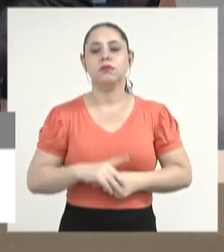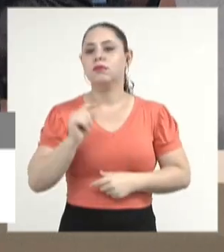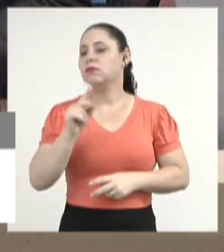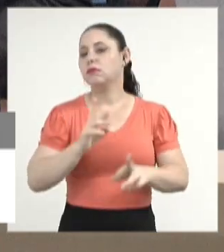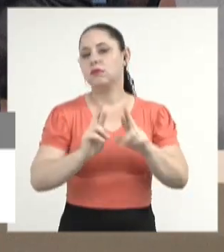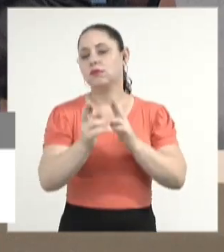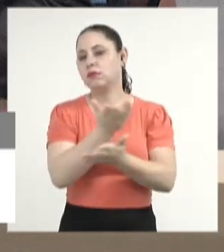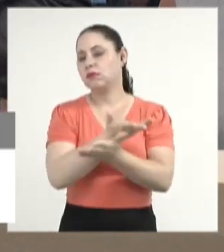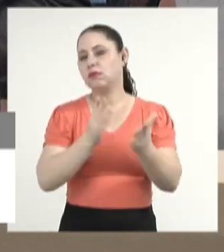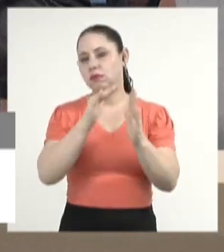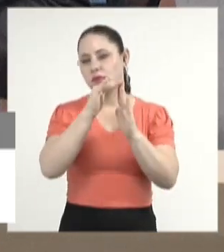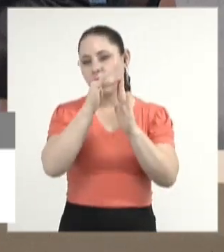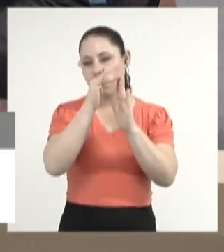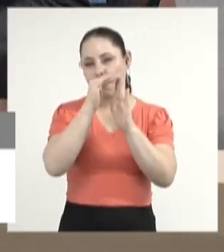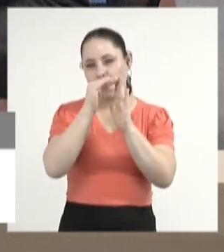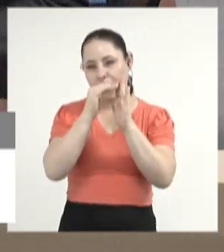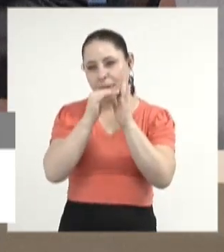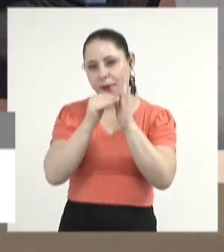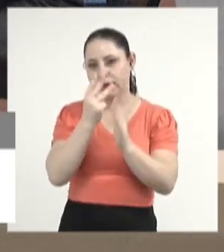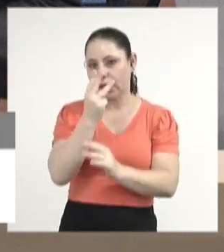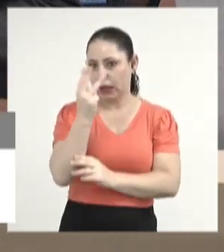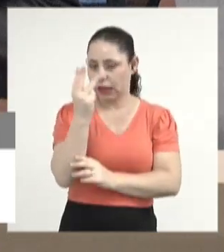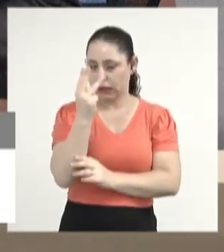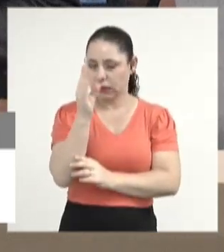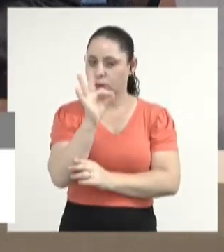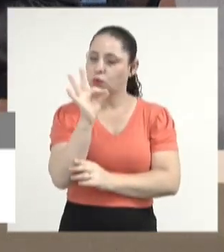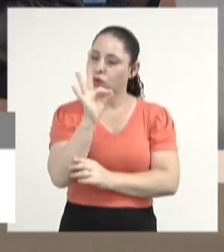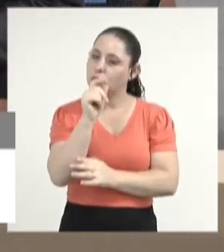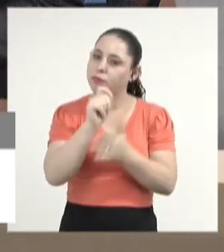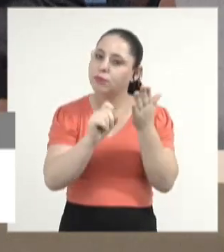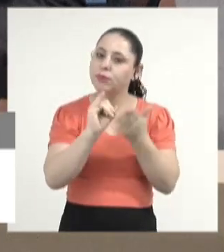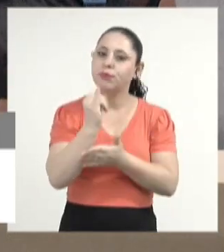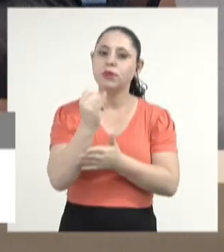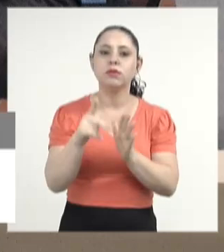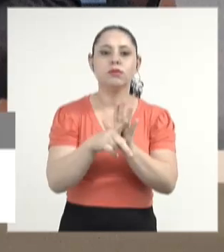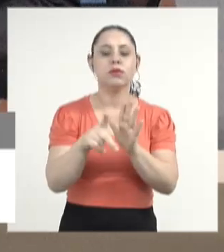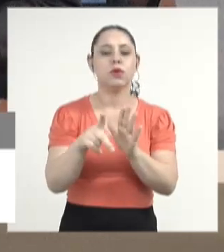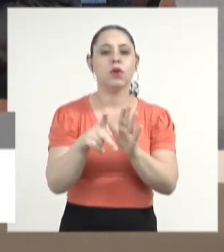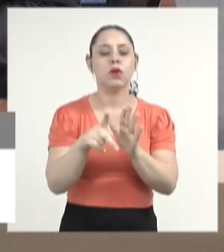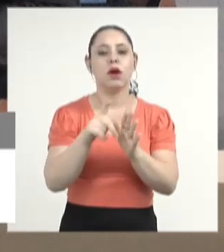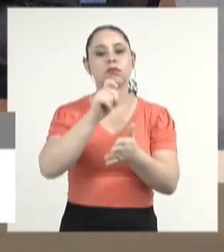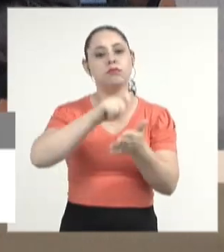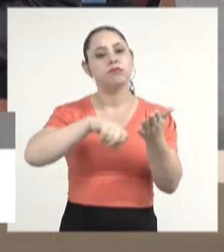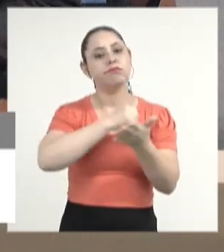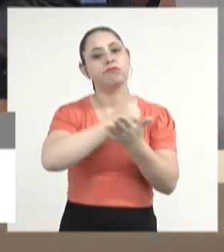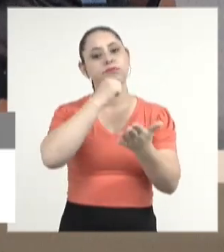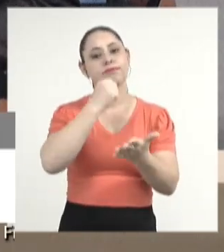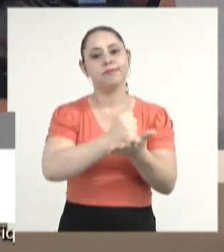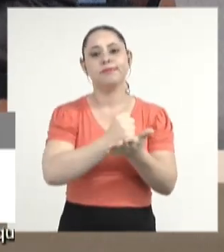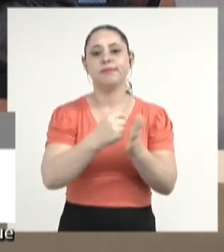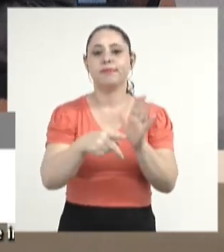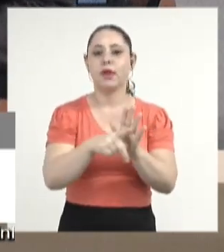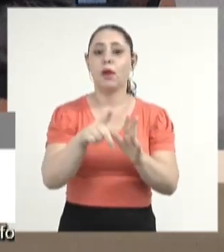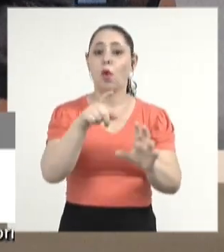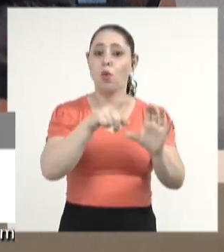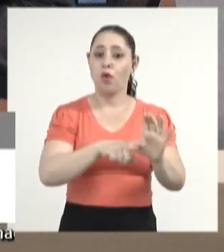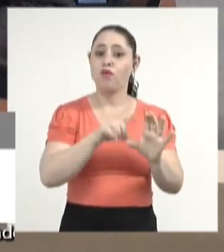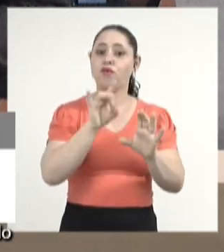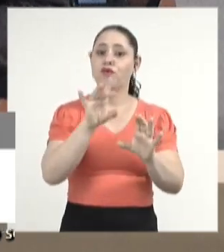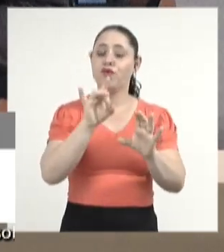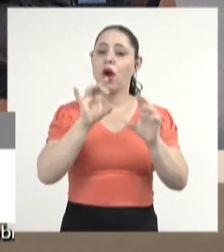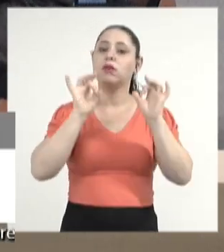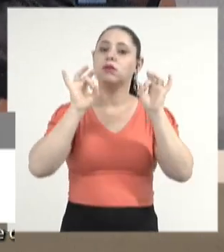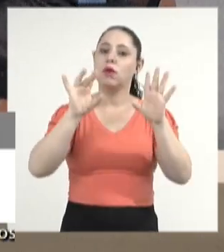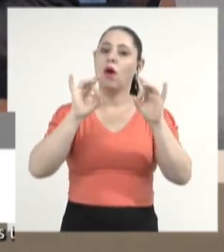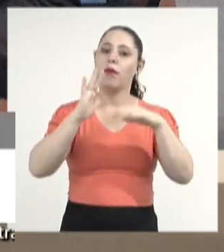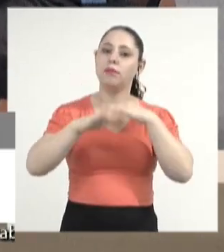é com relação à redução de 33% nos valores incidentes em emolumentos que são devidos ao Fundo Especial de